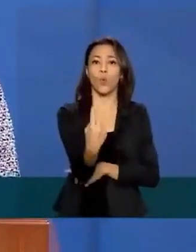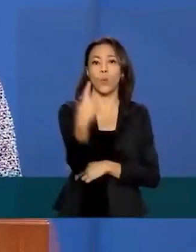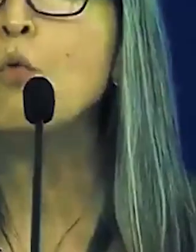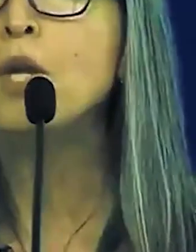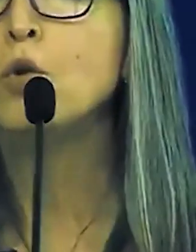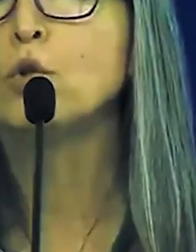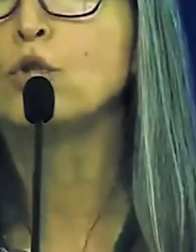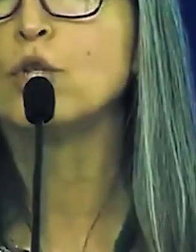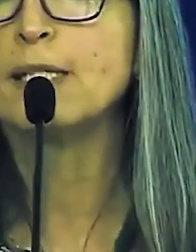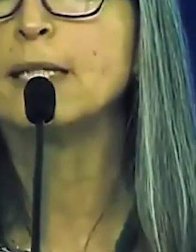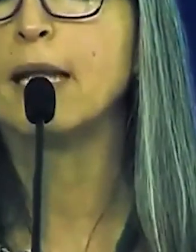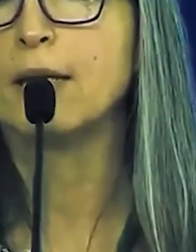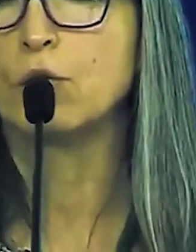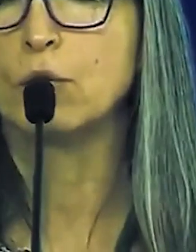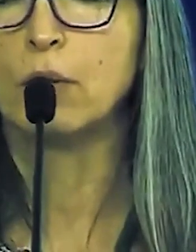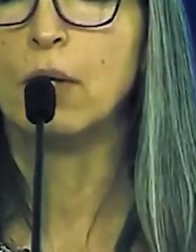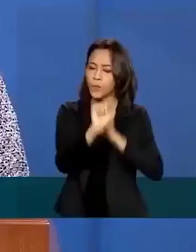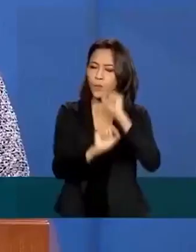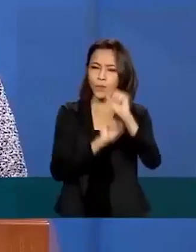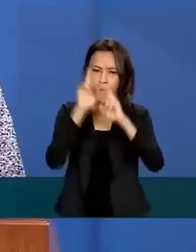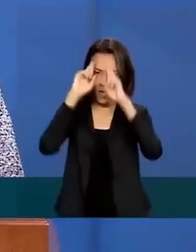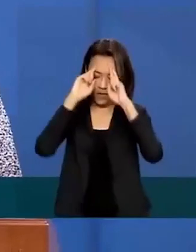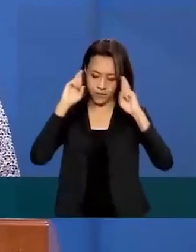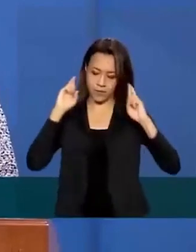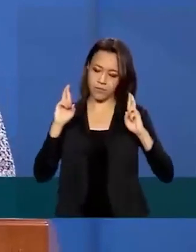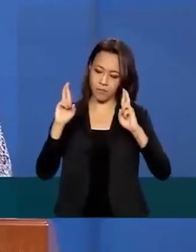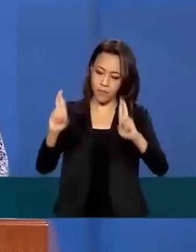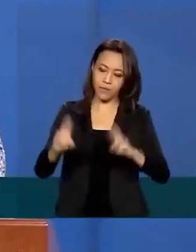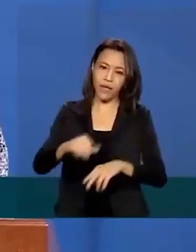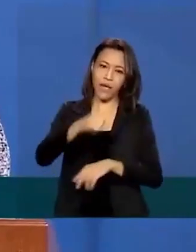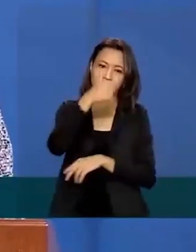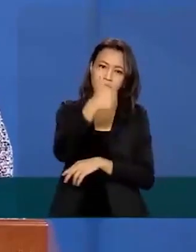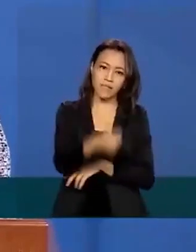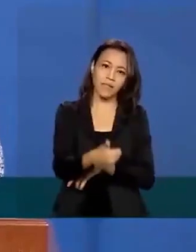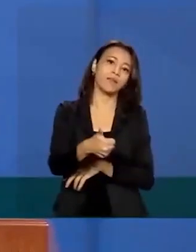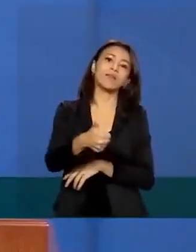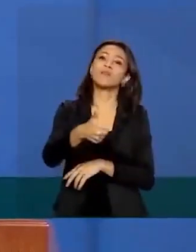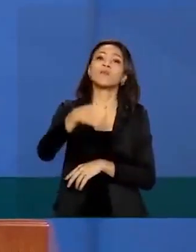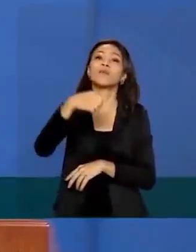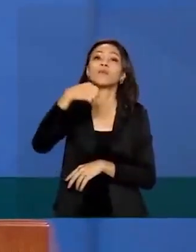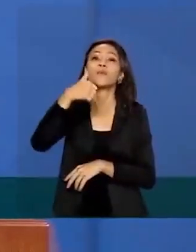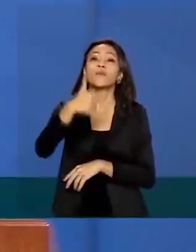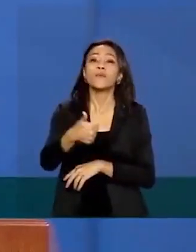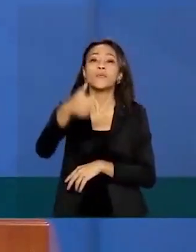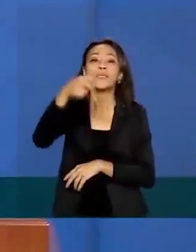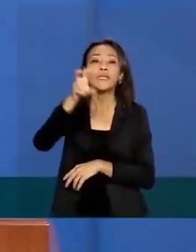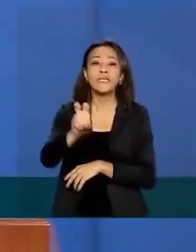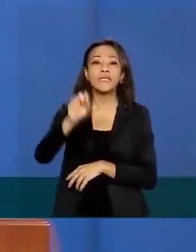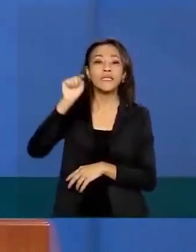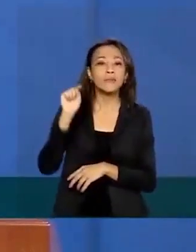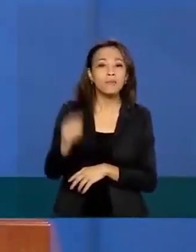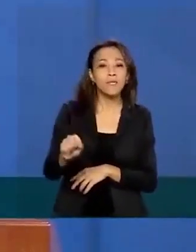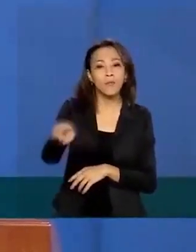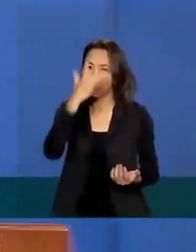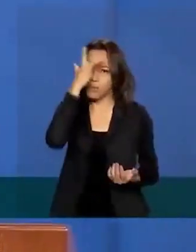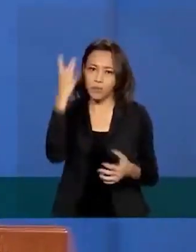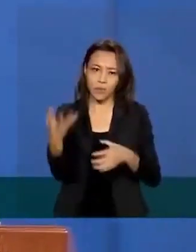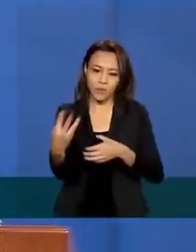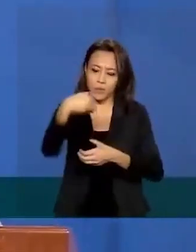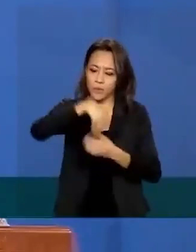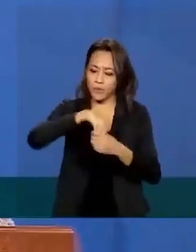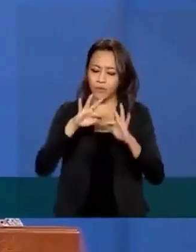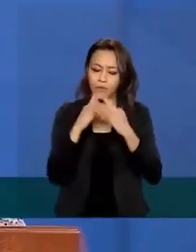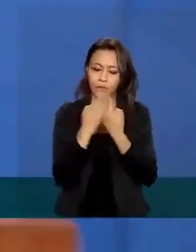de silêncio um minuto de silêncio a 115 mil vidas perdidas dessa nação